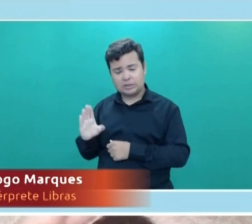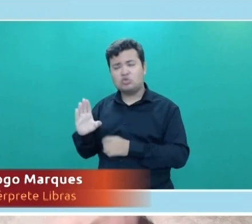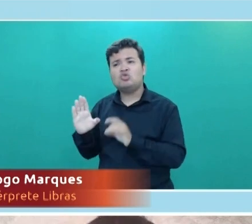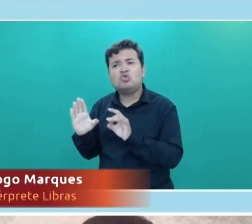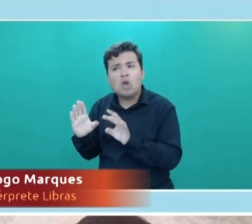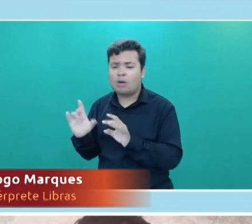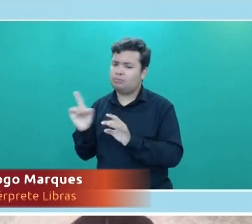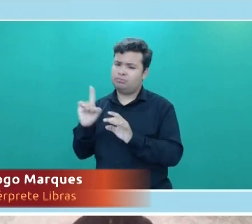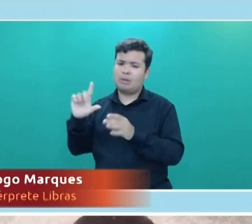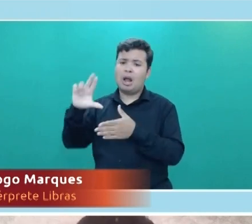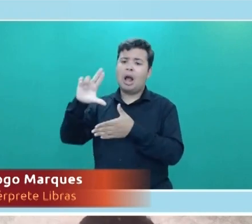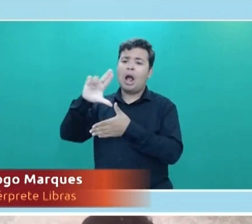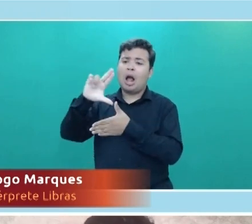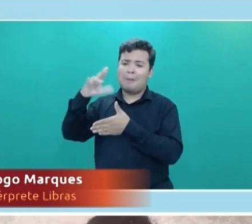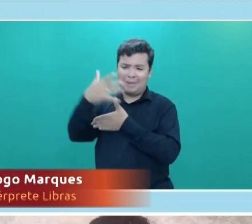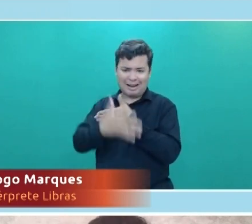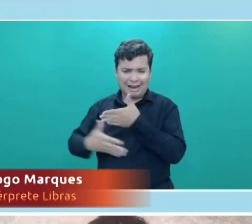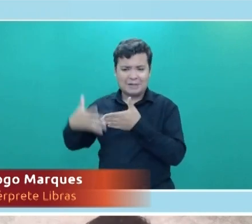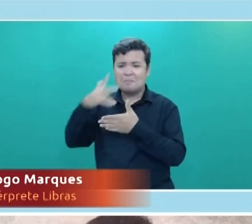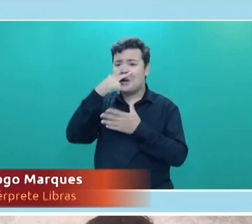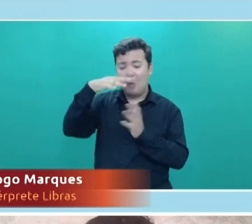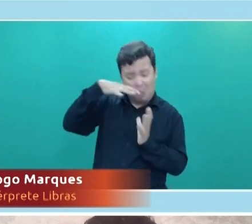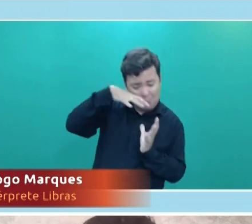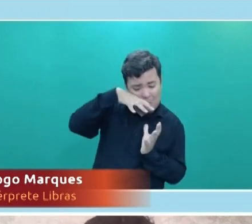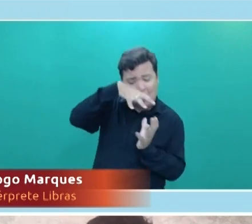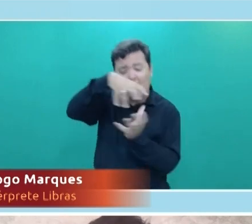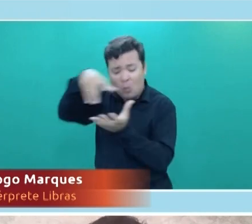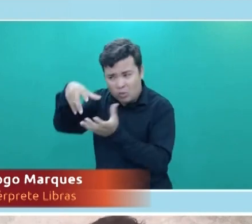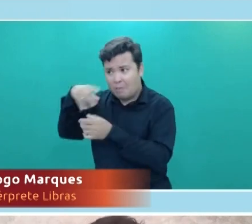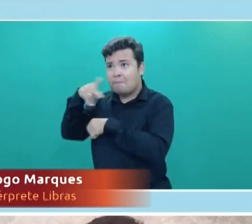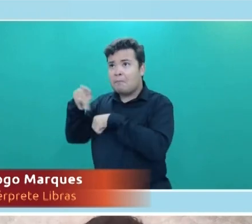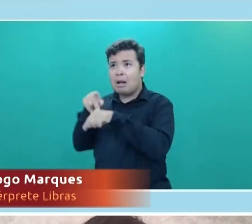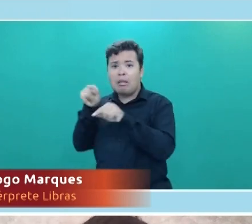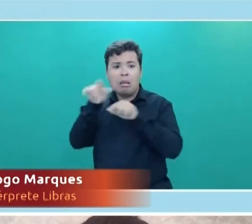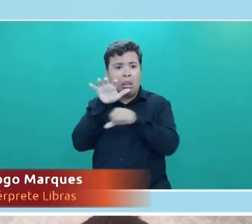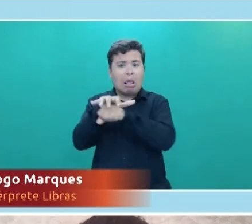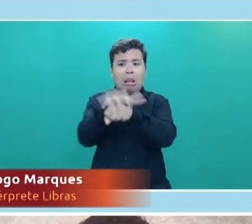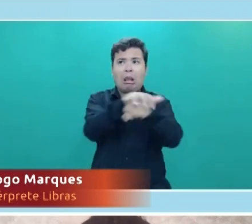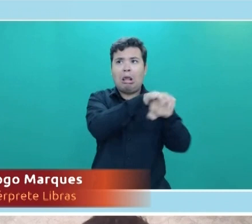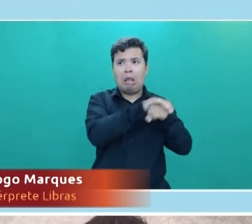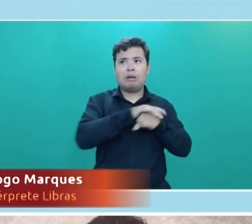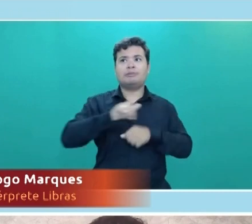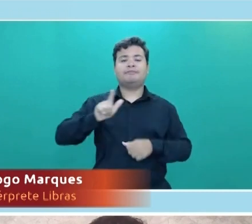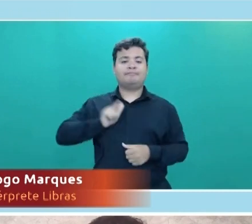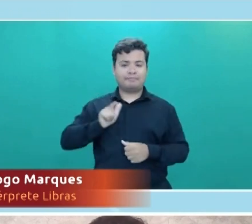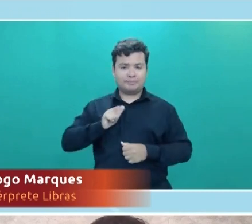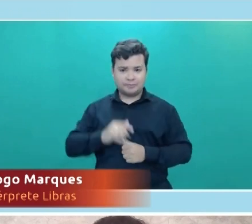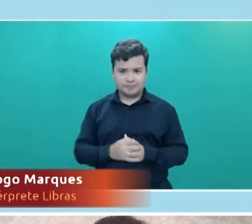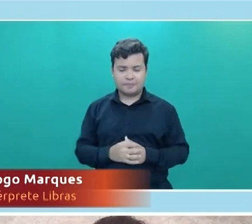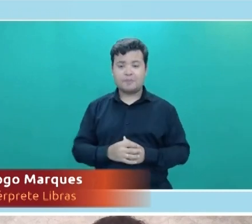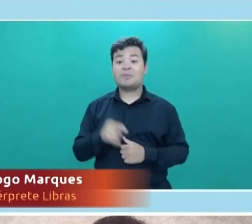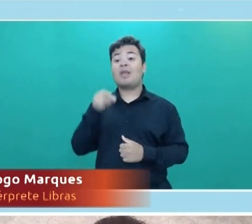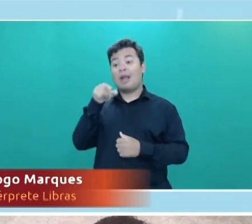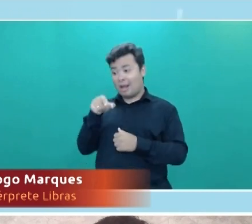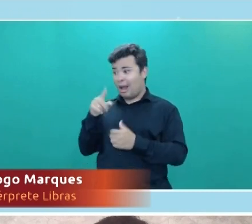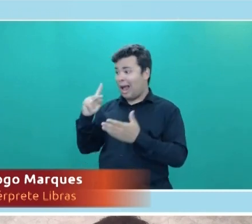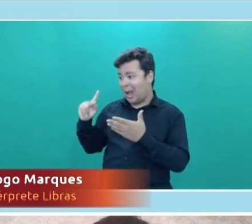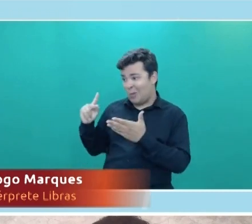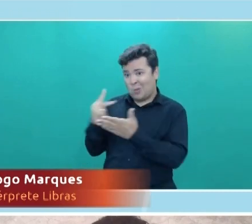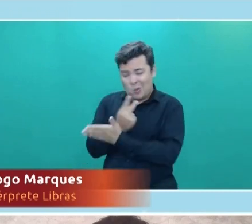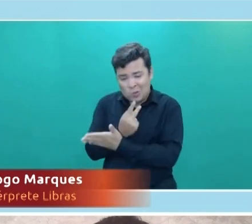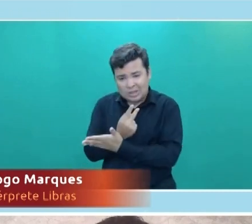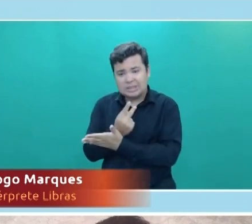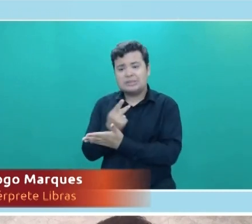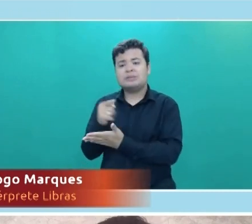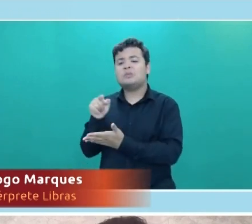América Latina, quase o mundo todo foi colonizado por pouquíssimos países, né? Diante desse processo, né, a gente teve a constituição